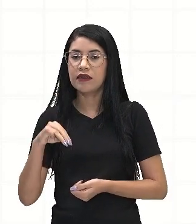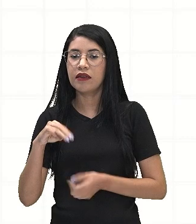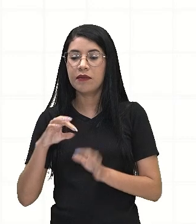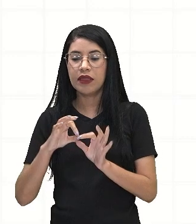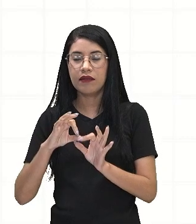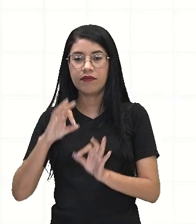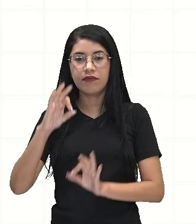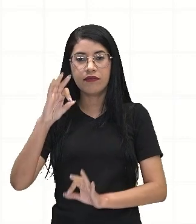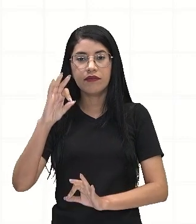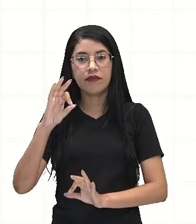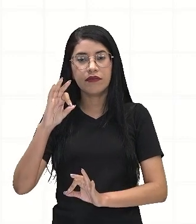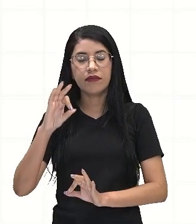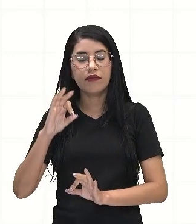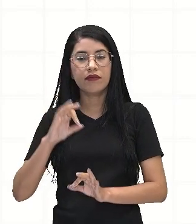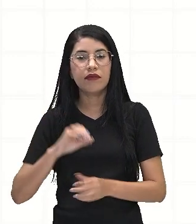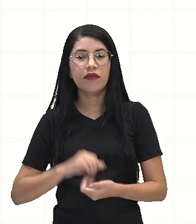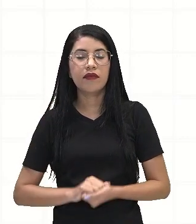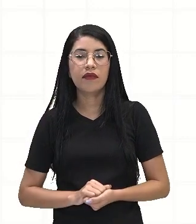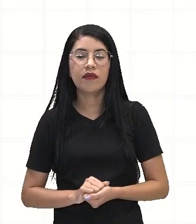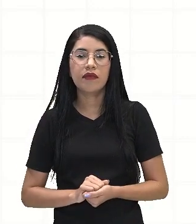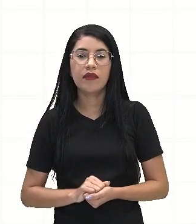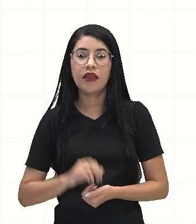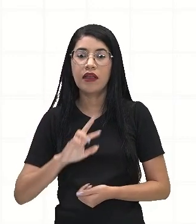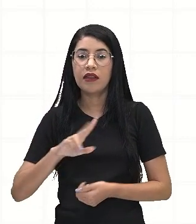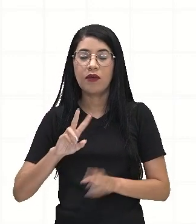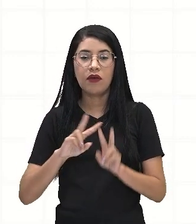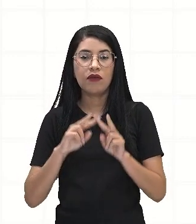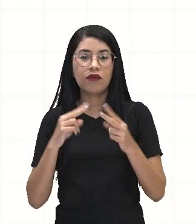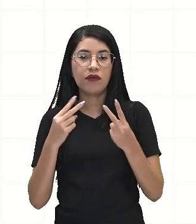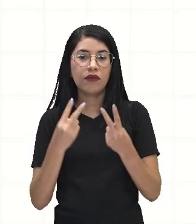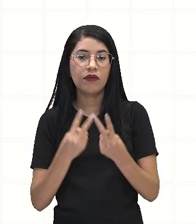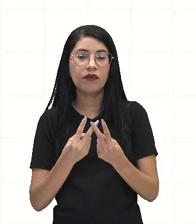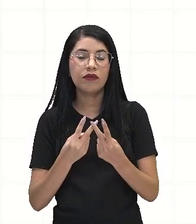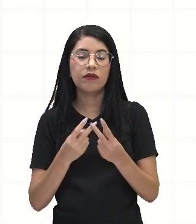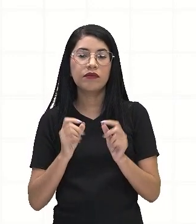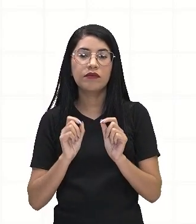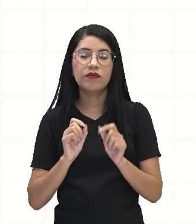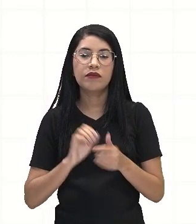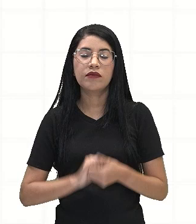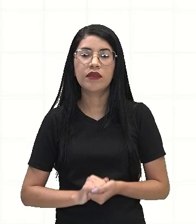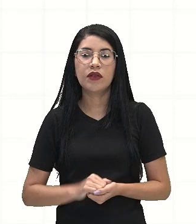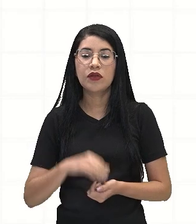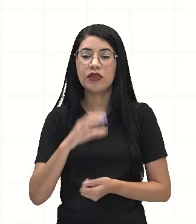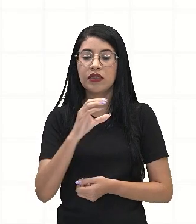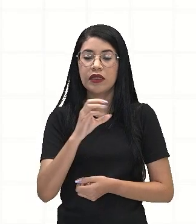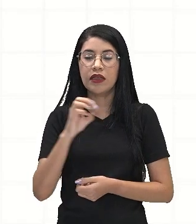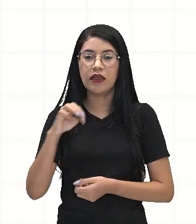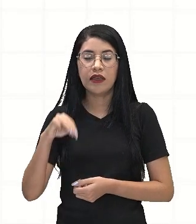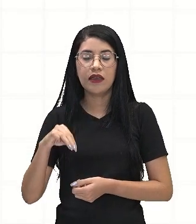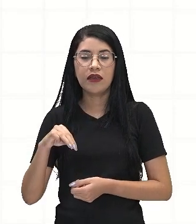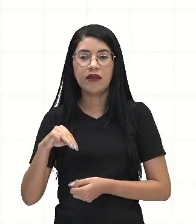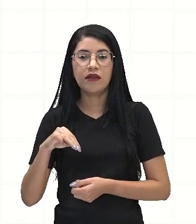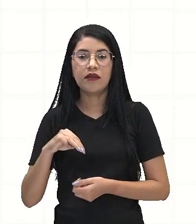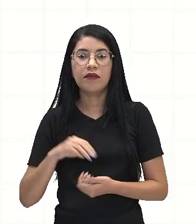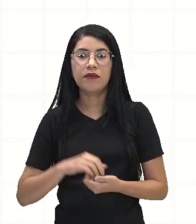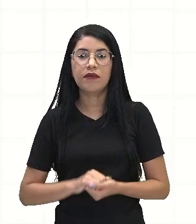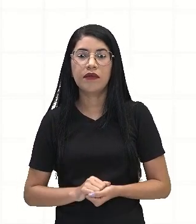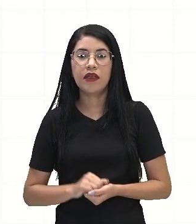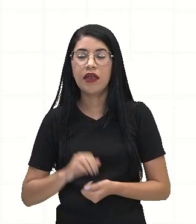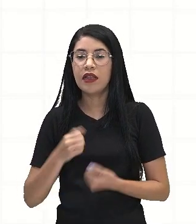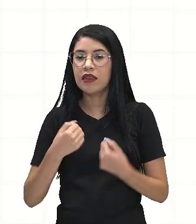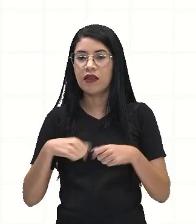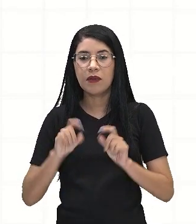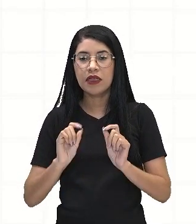medida da altura, né? Não é a medida do volume. Então, a unidade de medida é somente centímetros, né? Você não